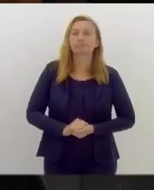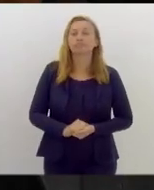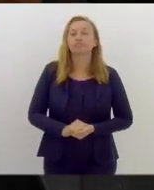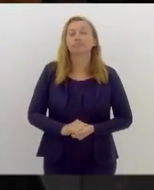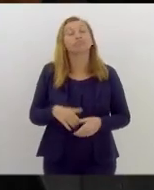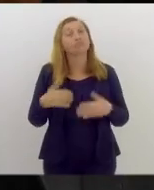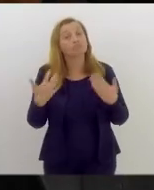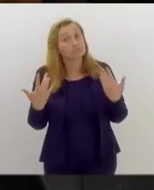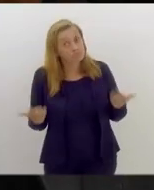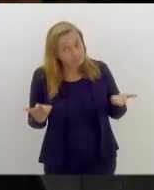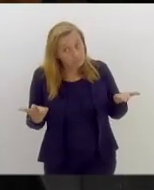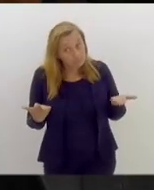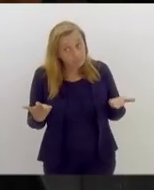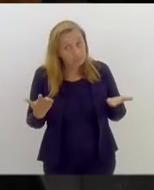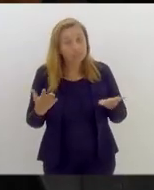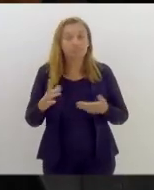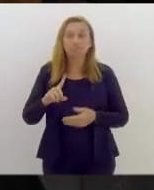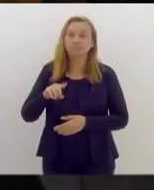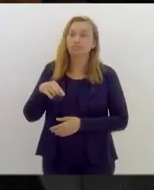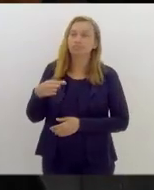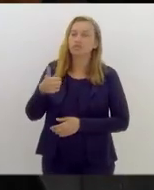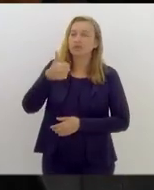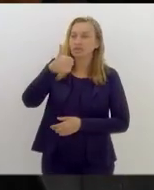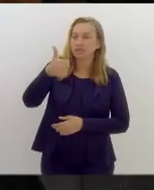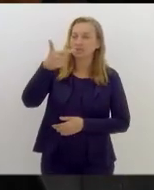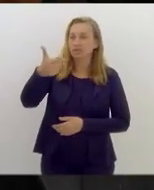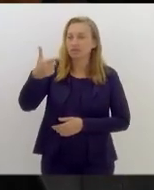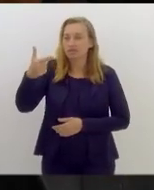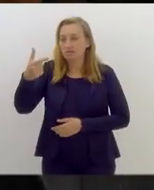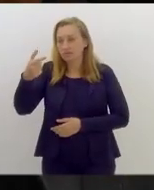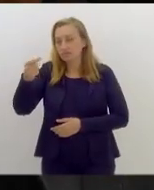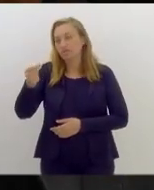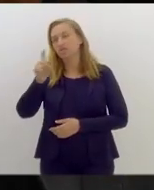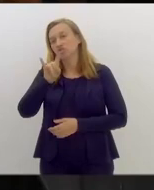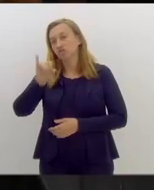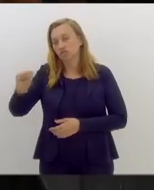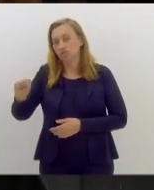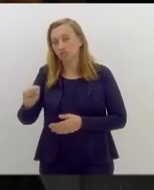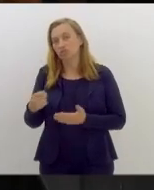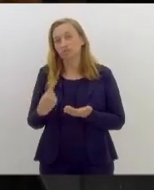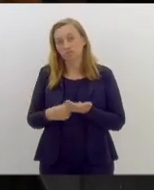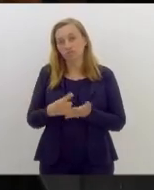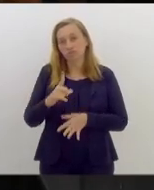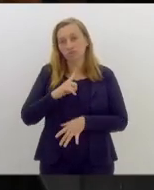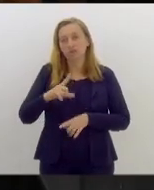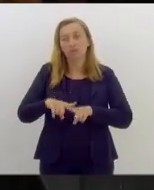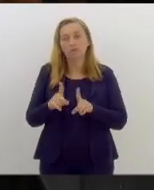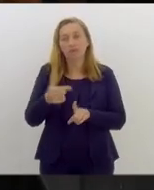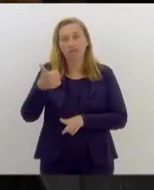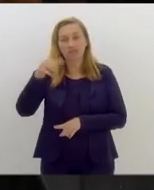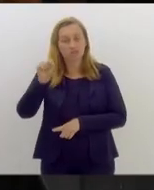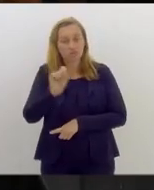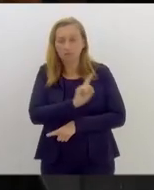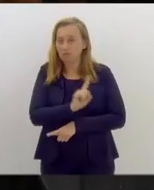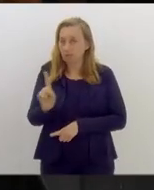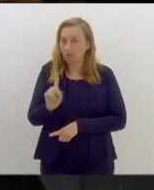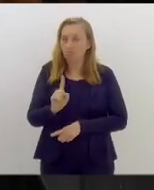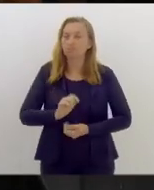Então, nos próximos 120 dias, algo vai ser pactuado, mas 18 não será